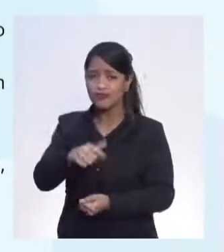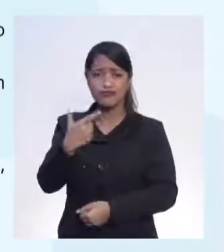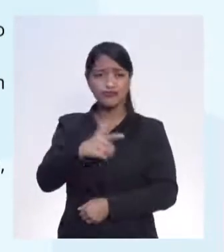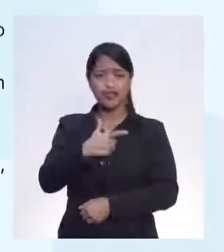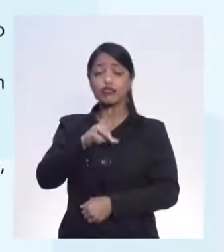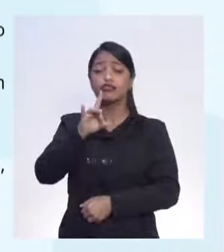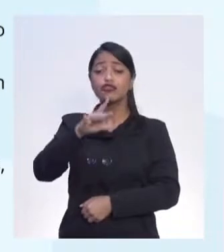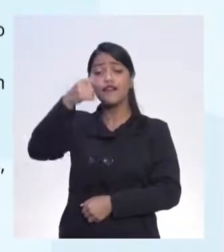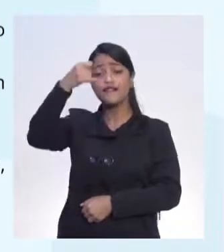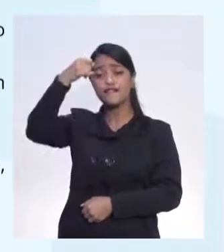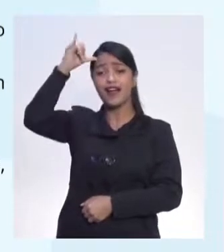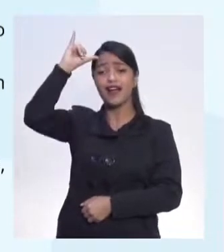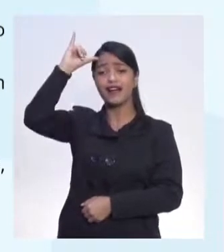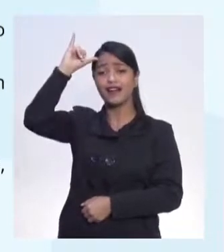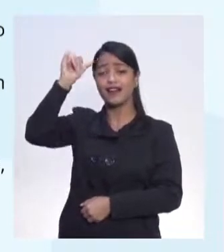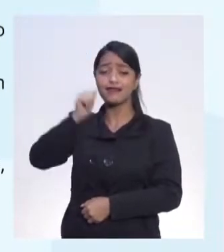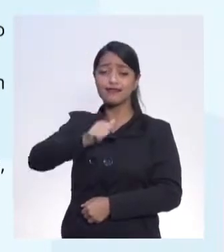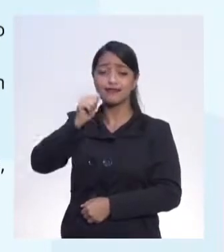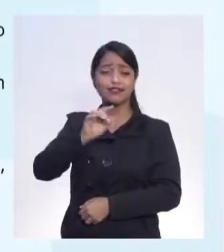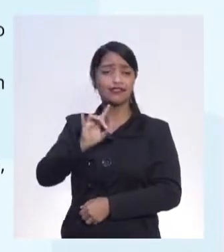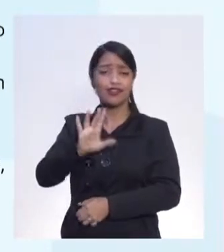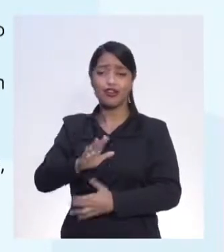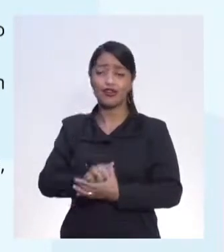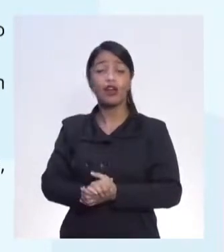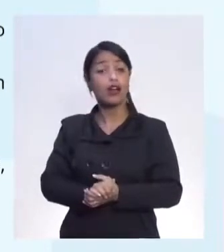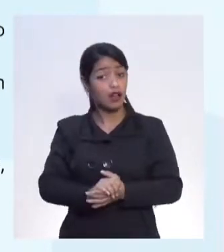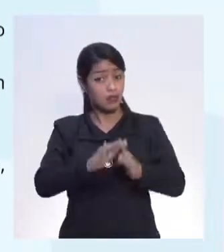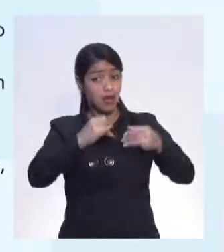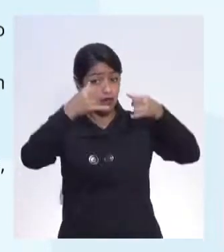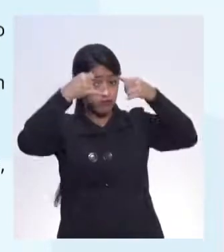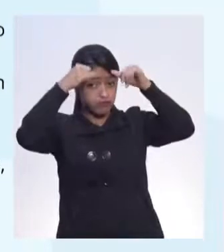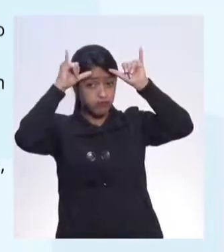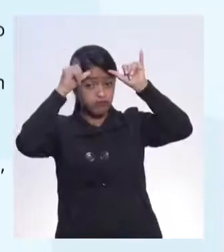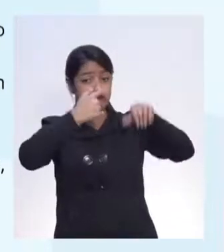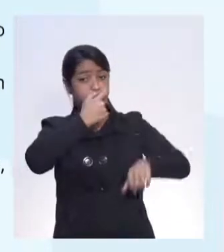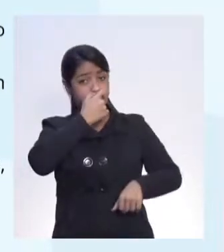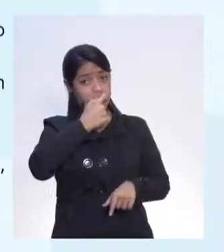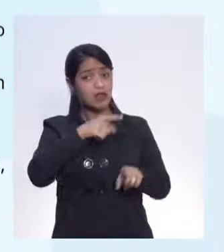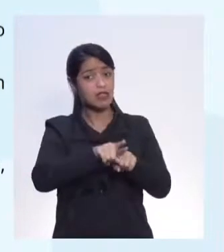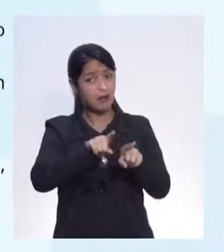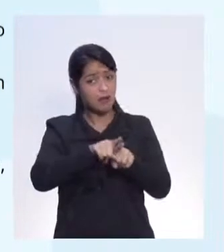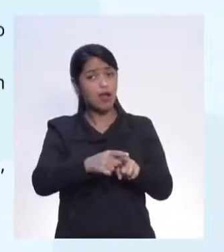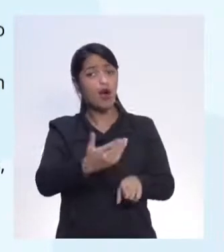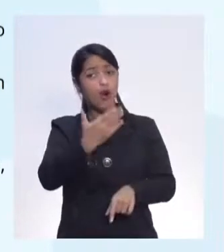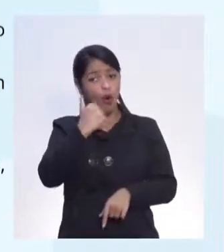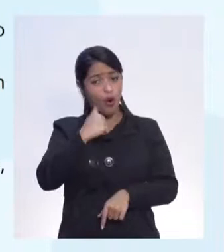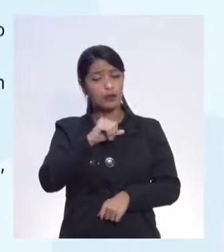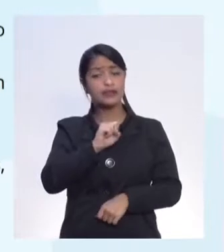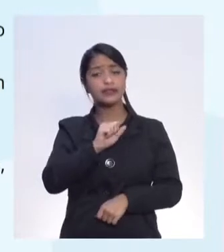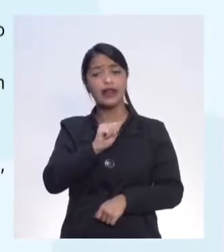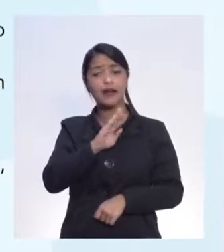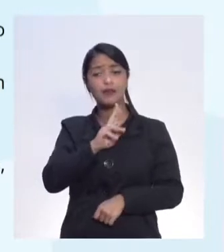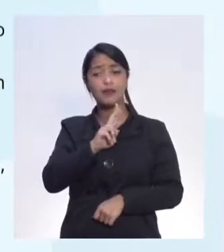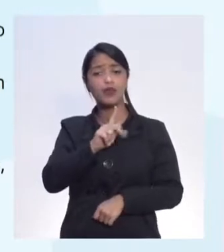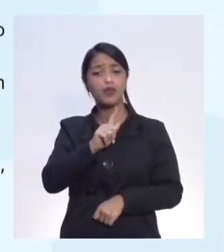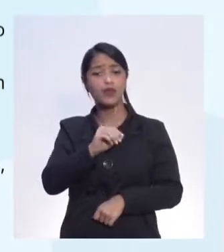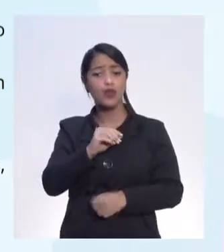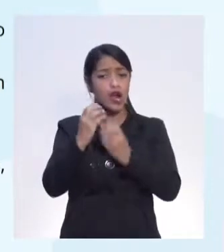Ah, mas ele é um touro, e os touros também comem sabugos. Menos este, que